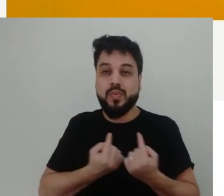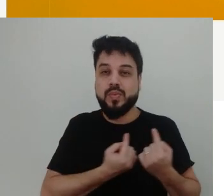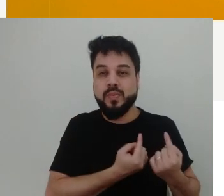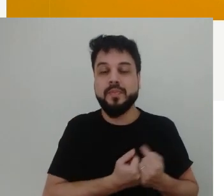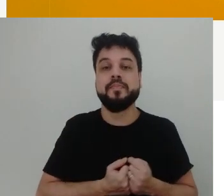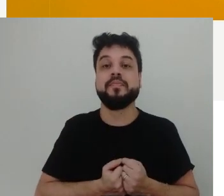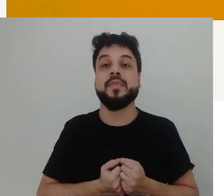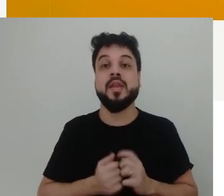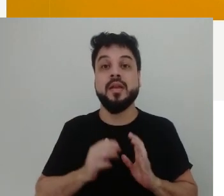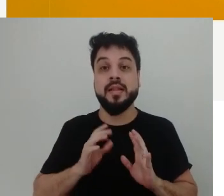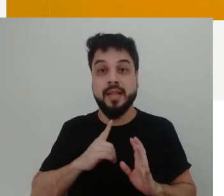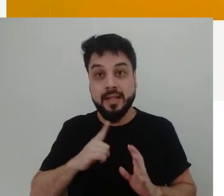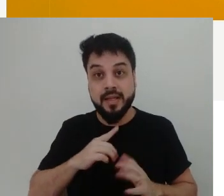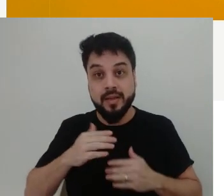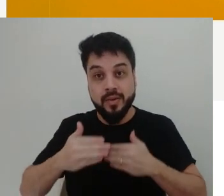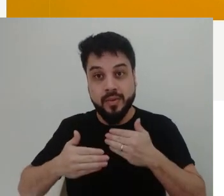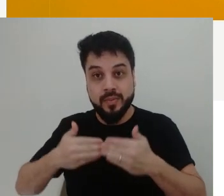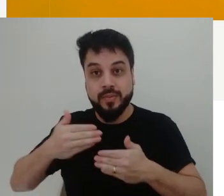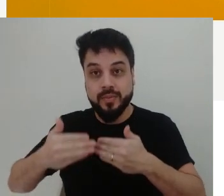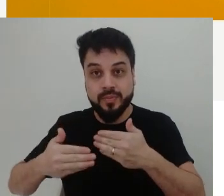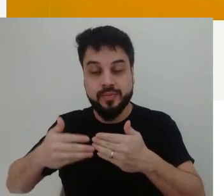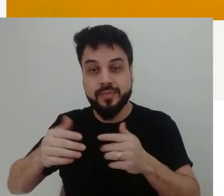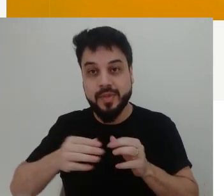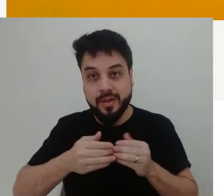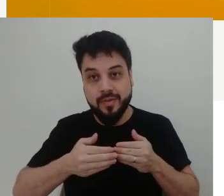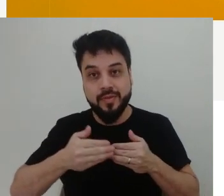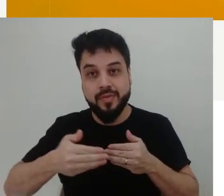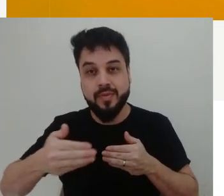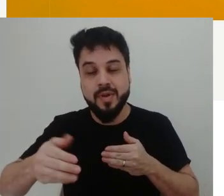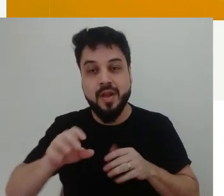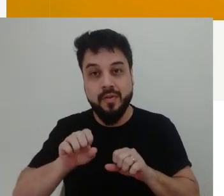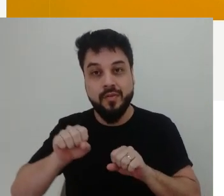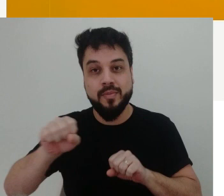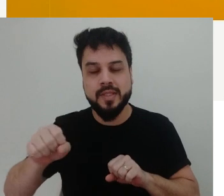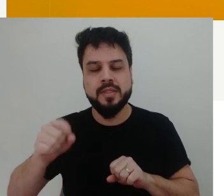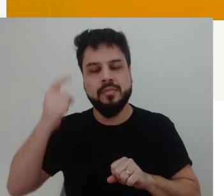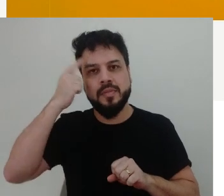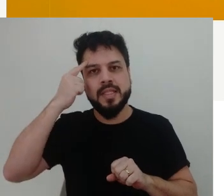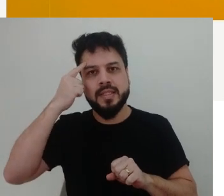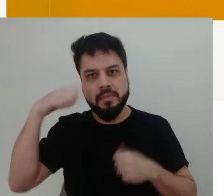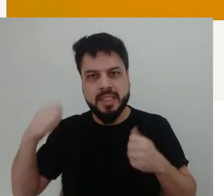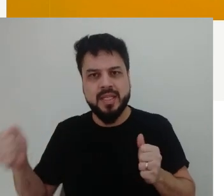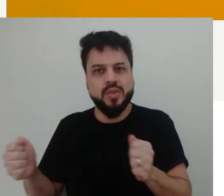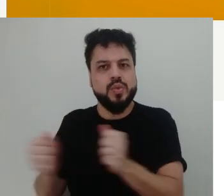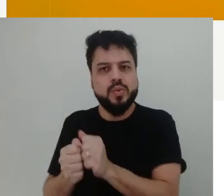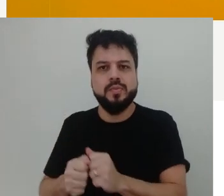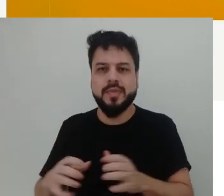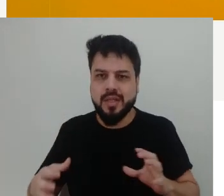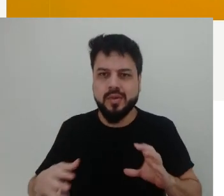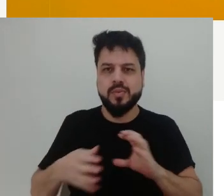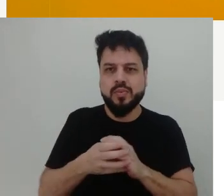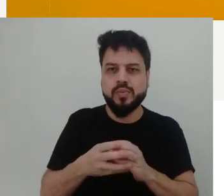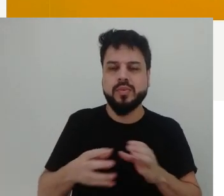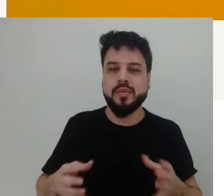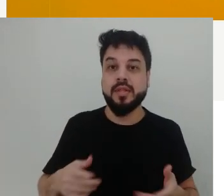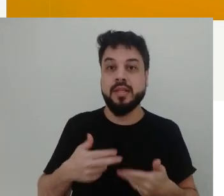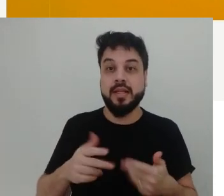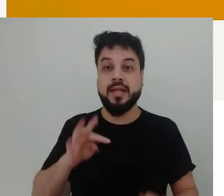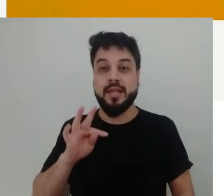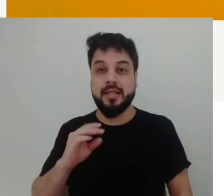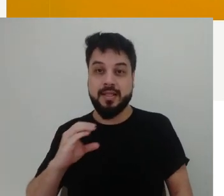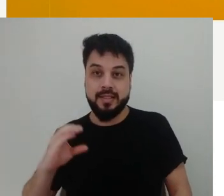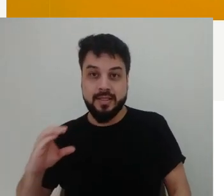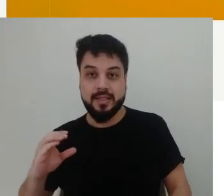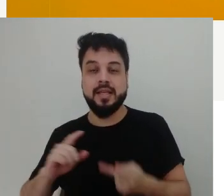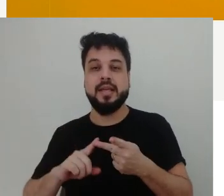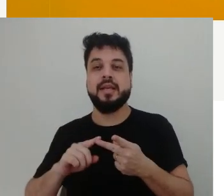Então, é muito clara a fratura entre um percurso individual de formação e depois